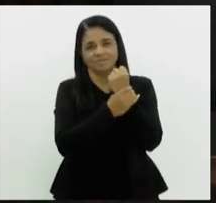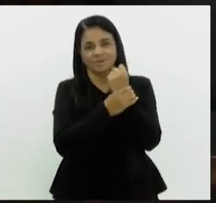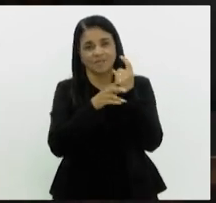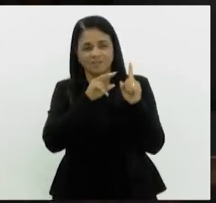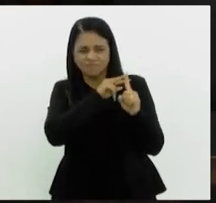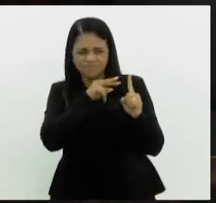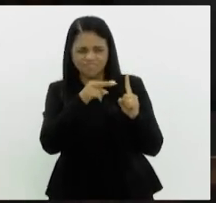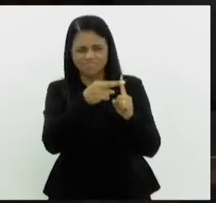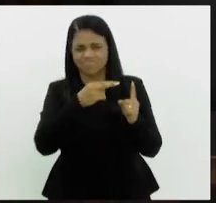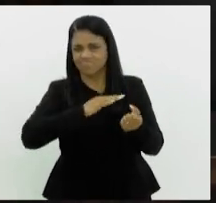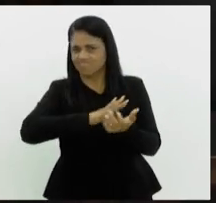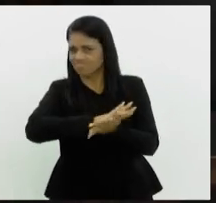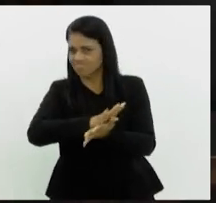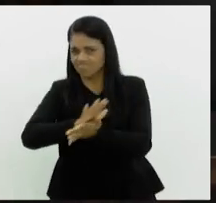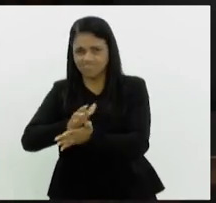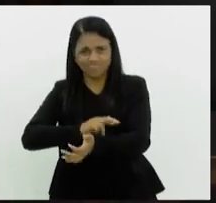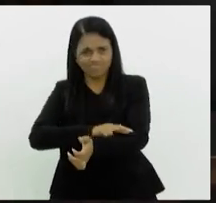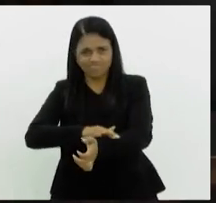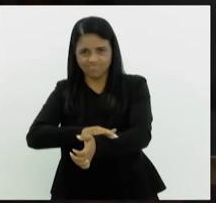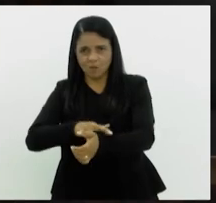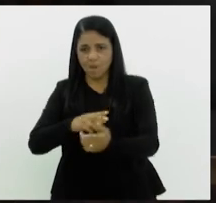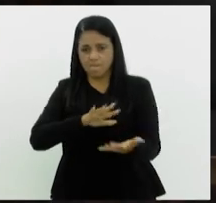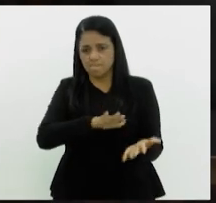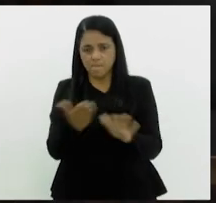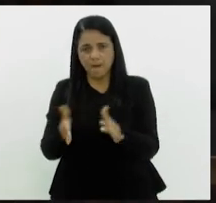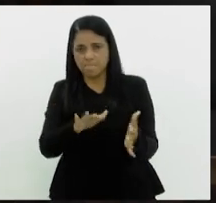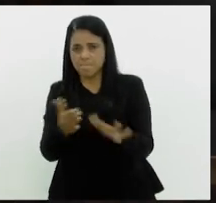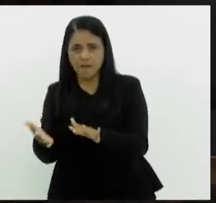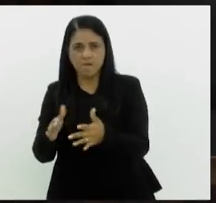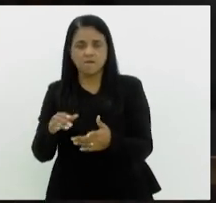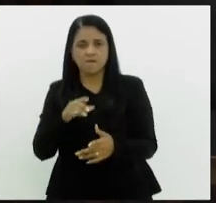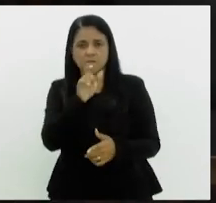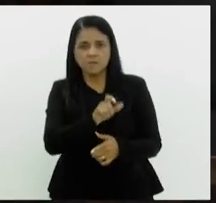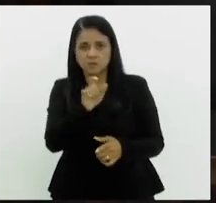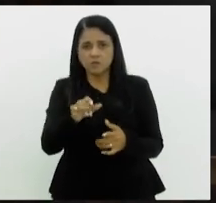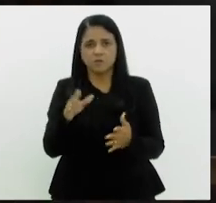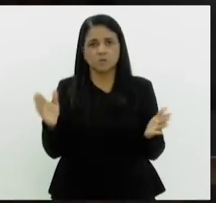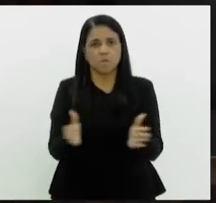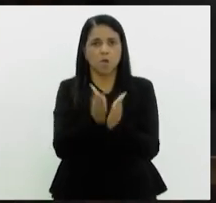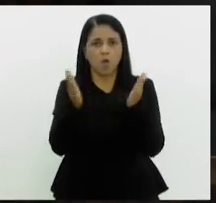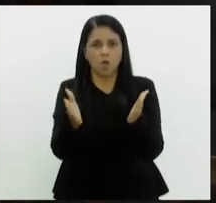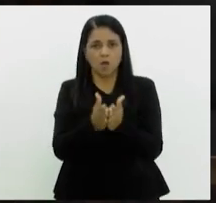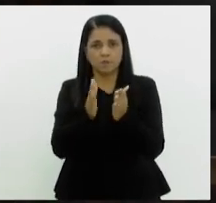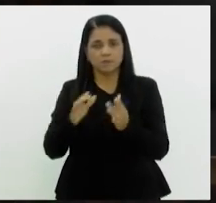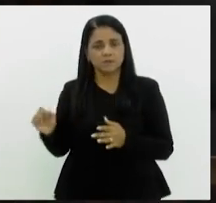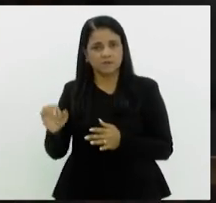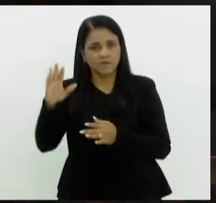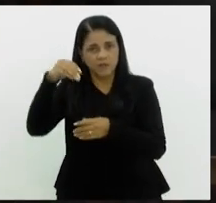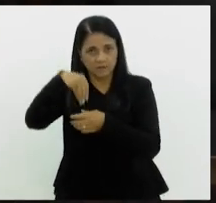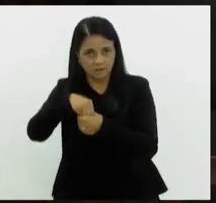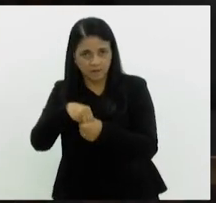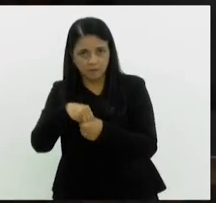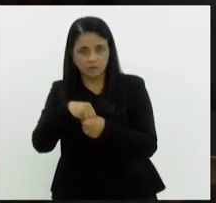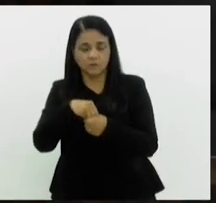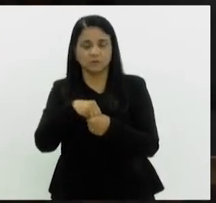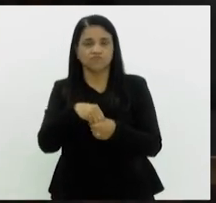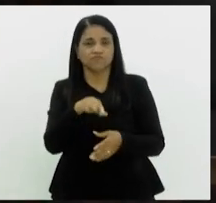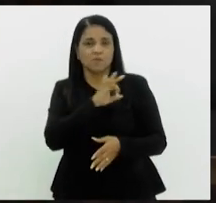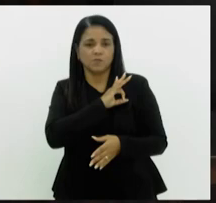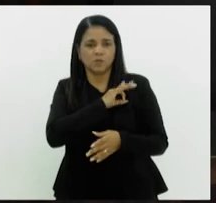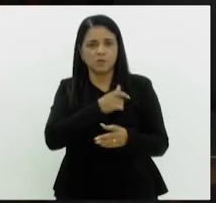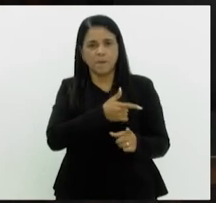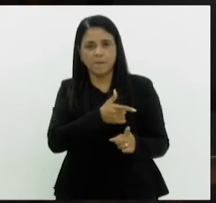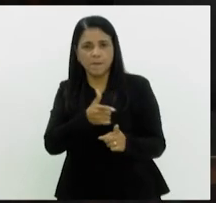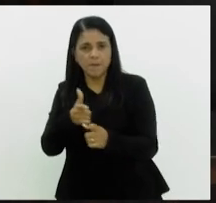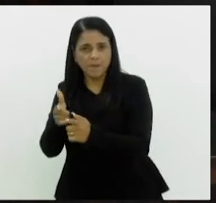perspectiva racista de que tem que matar pobre todos os dias dentro da favela diante de operações policiais sangrentas